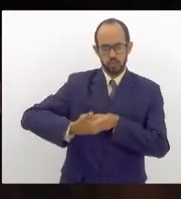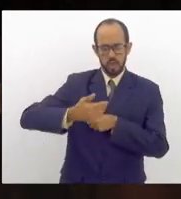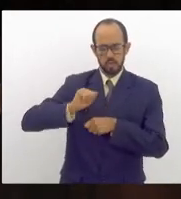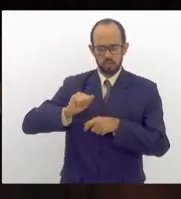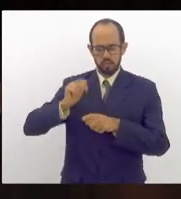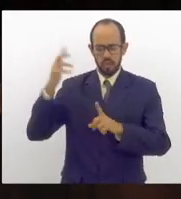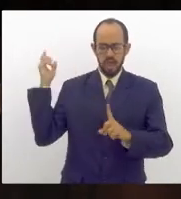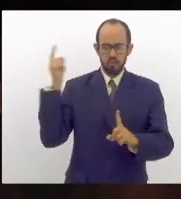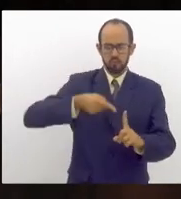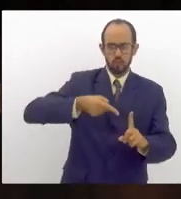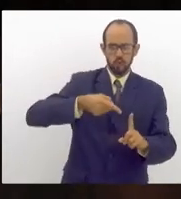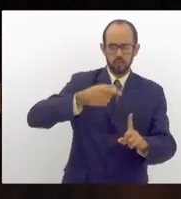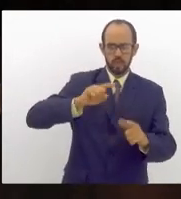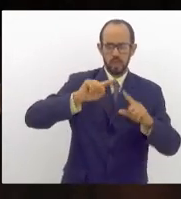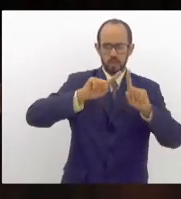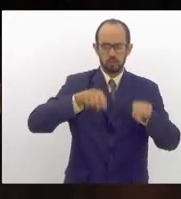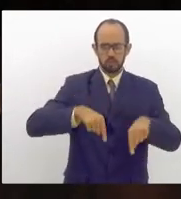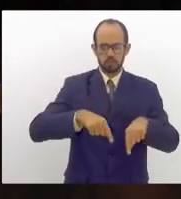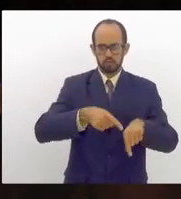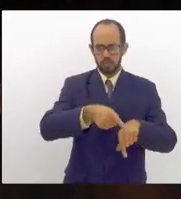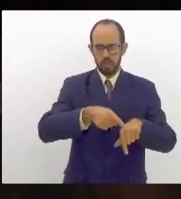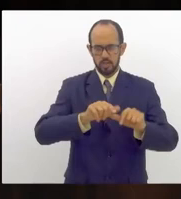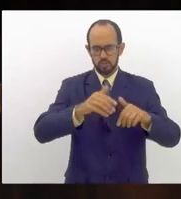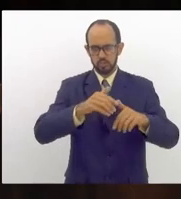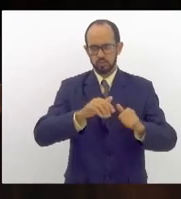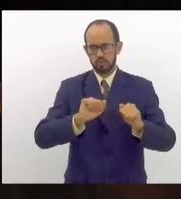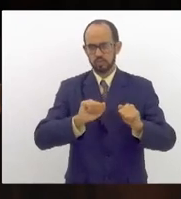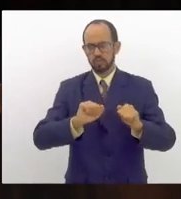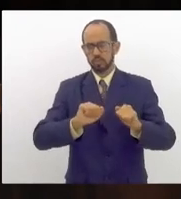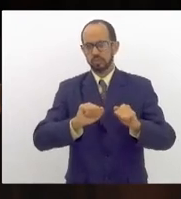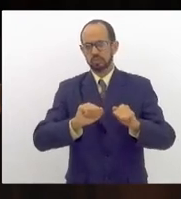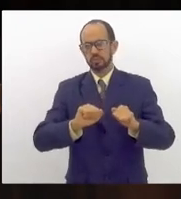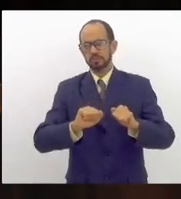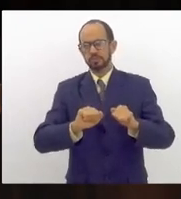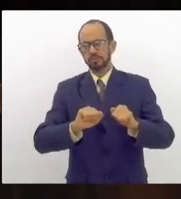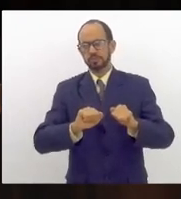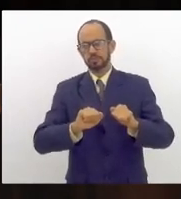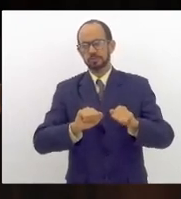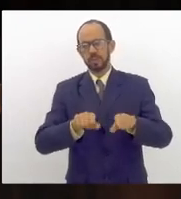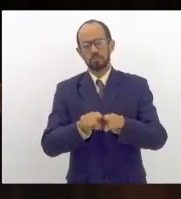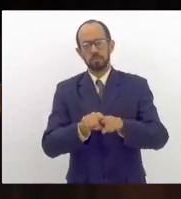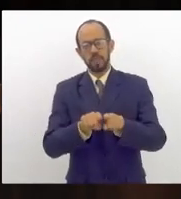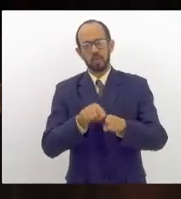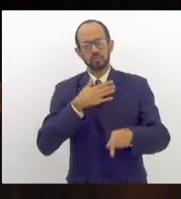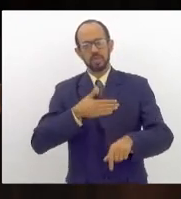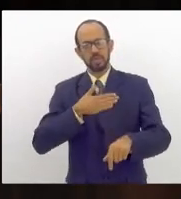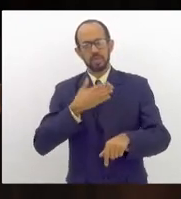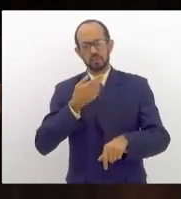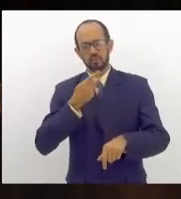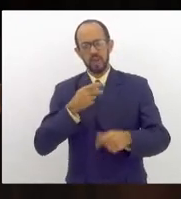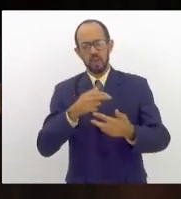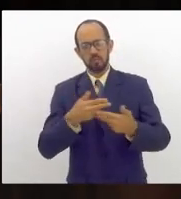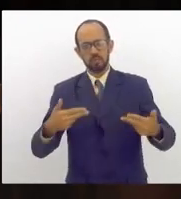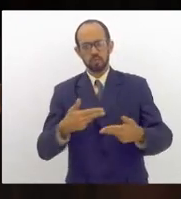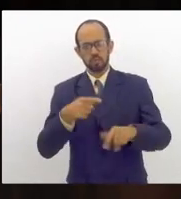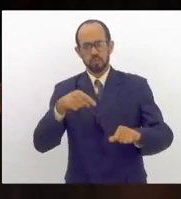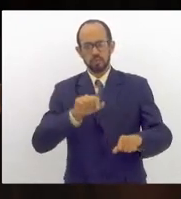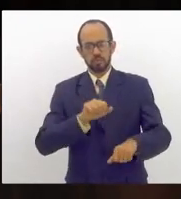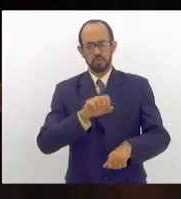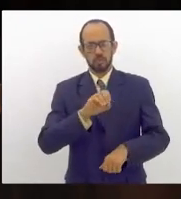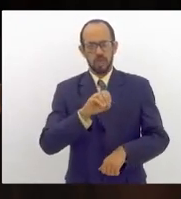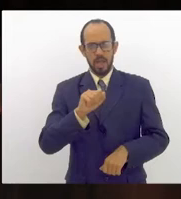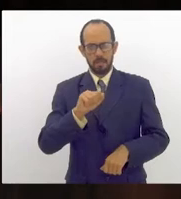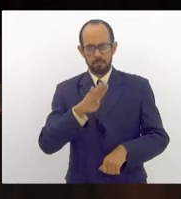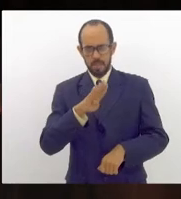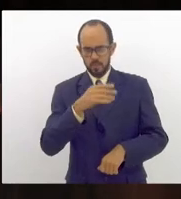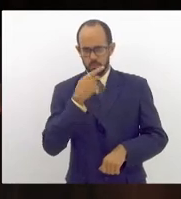aos trabalhadores como os colegas bem colocaram e eu gostaria de fazer um recorte pegando gancho do colega da OAB que não